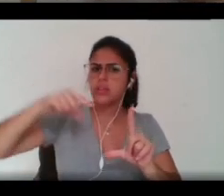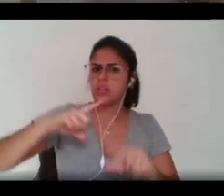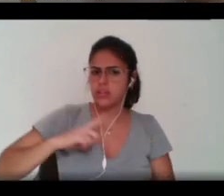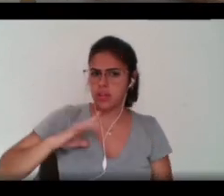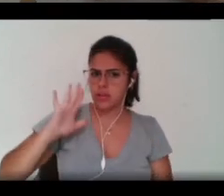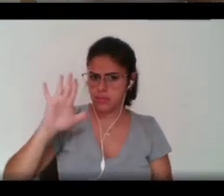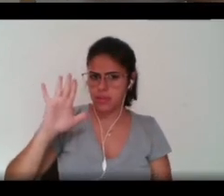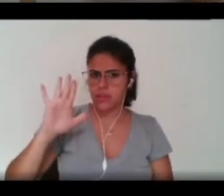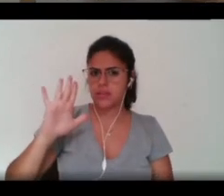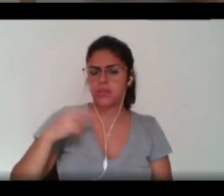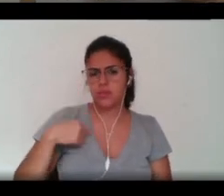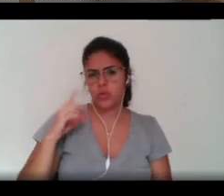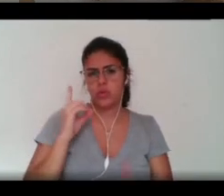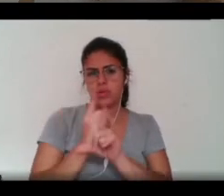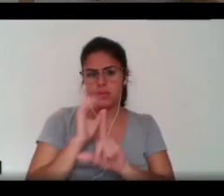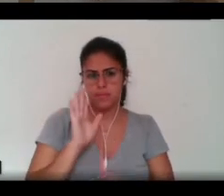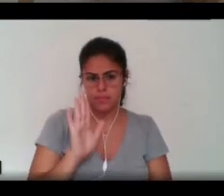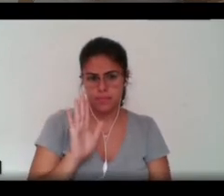Espera ainda.